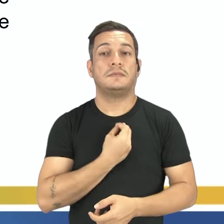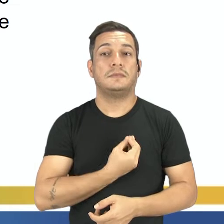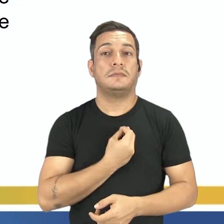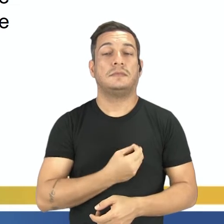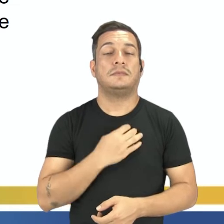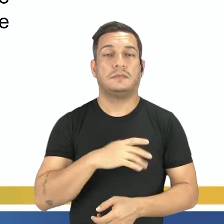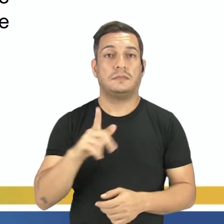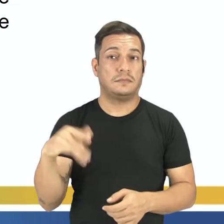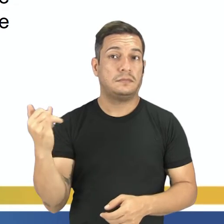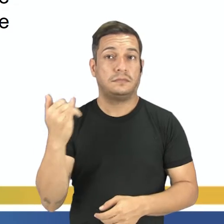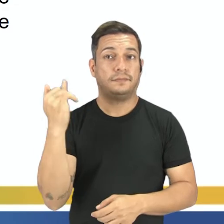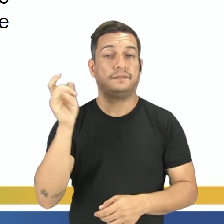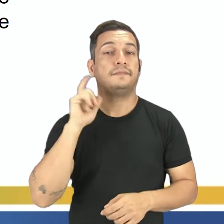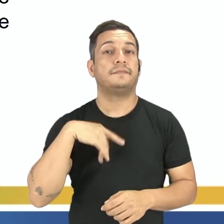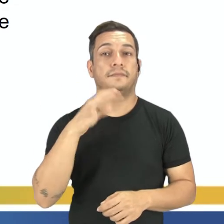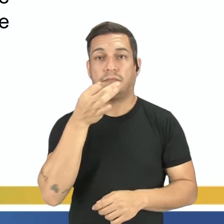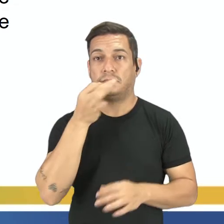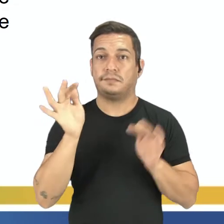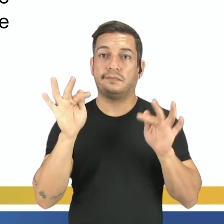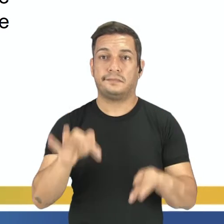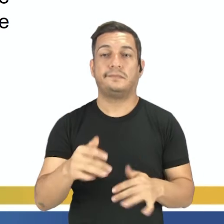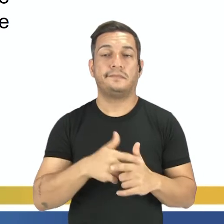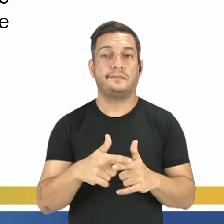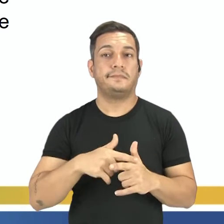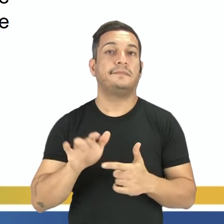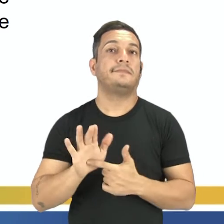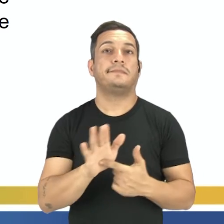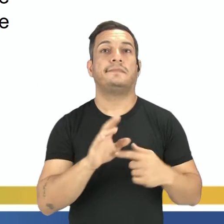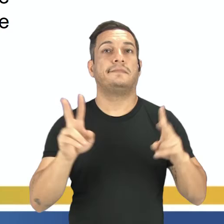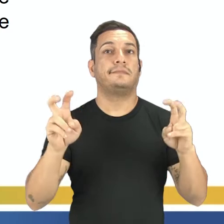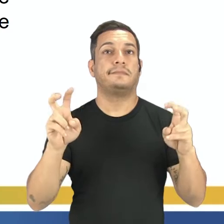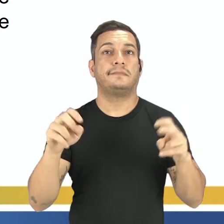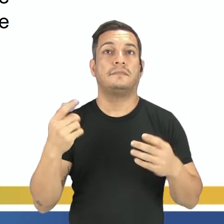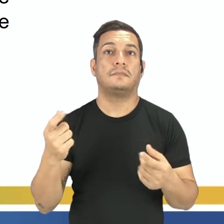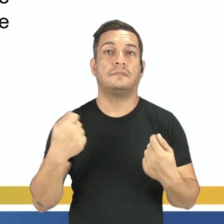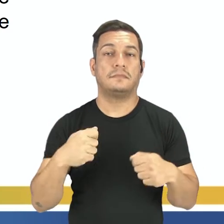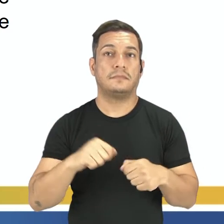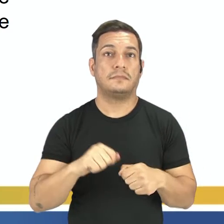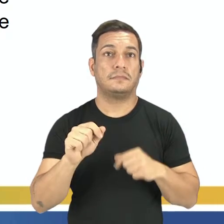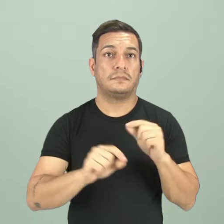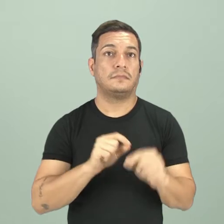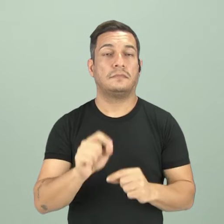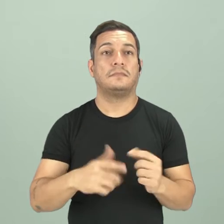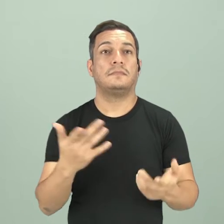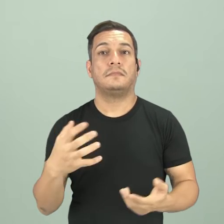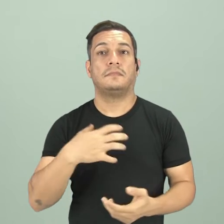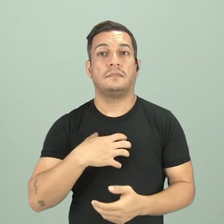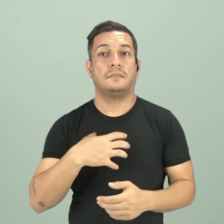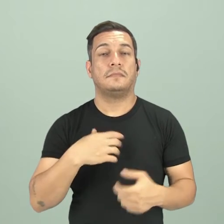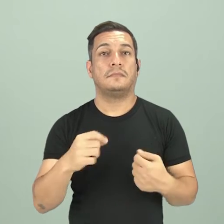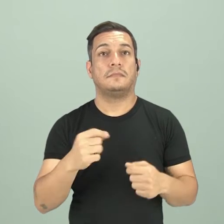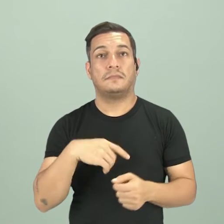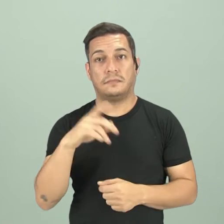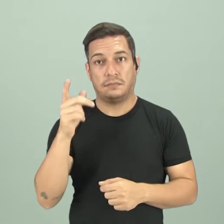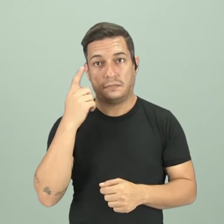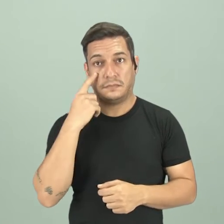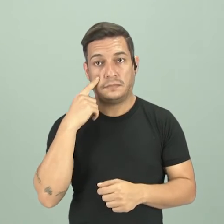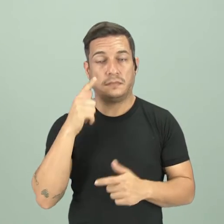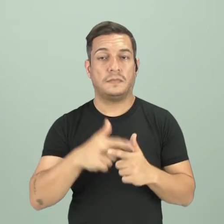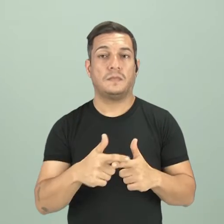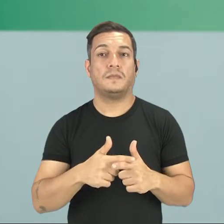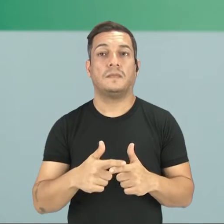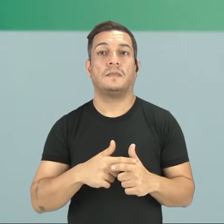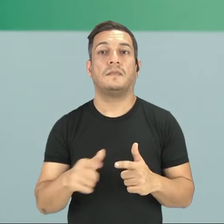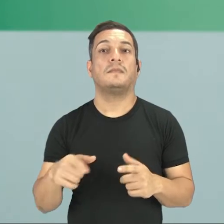como necessária para a solução do problema apresentado pelo tema. Então, o que tem que ser feito? Que ações precisam ser tomadas para que aquele